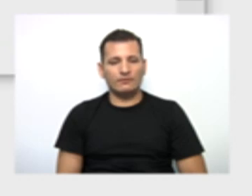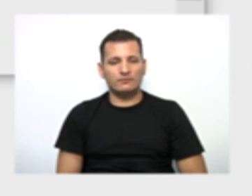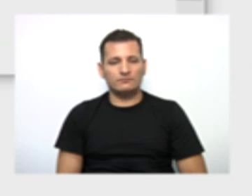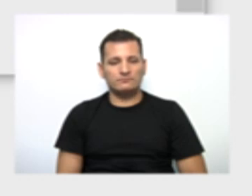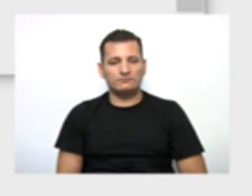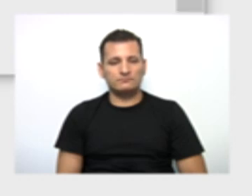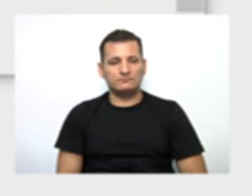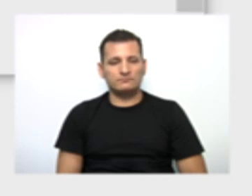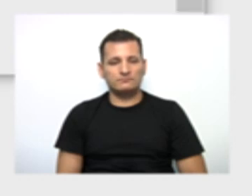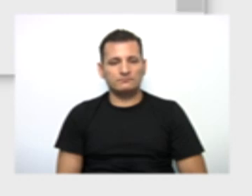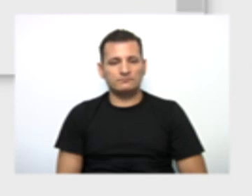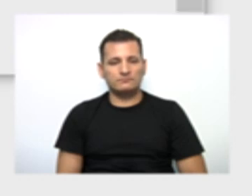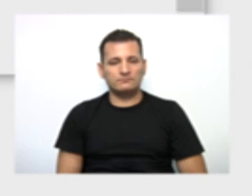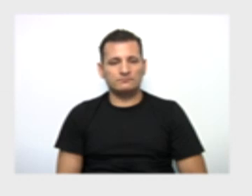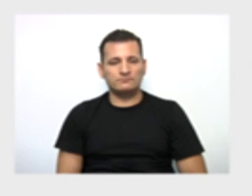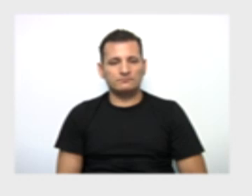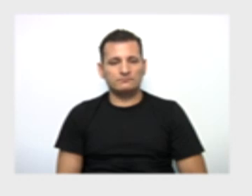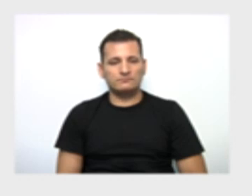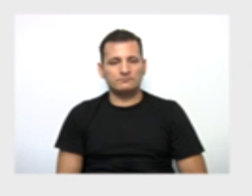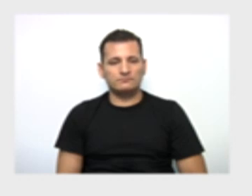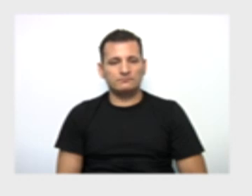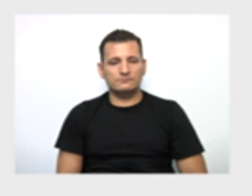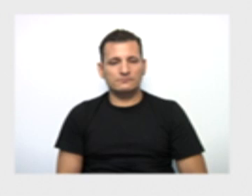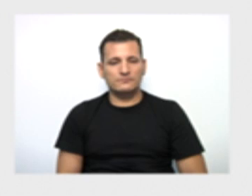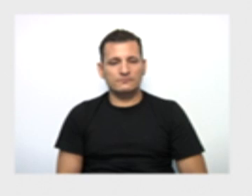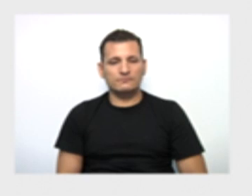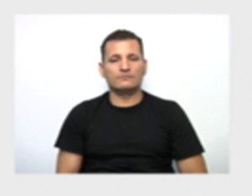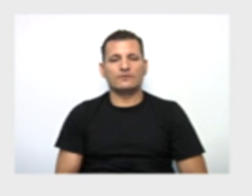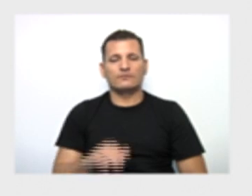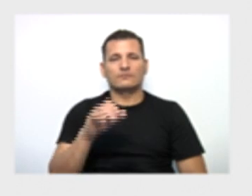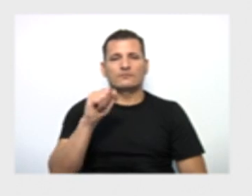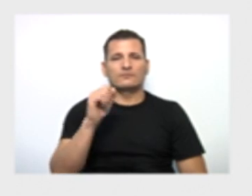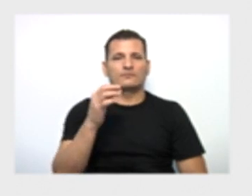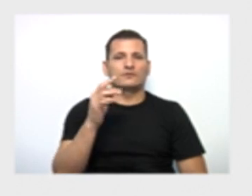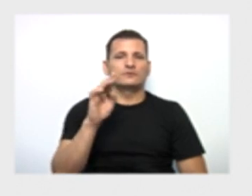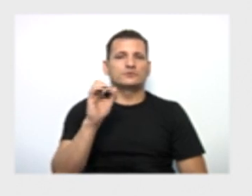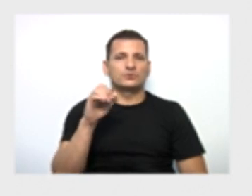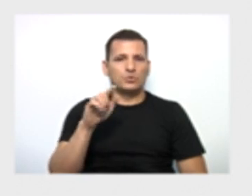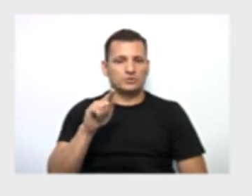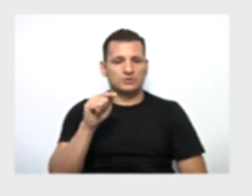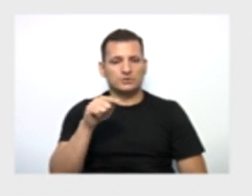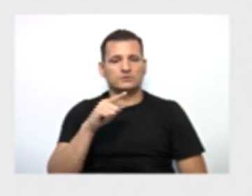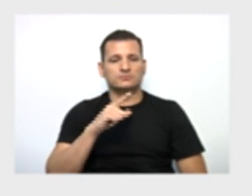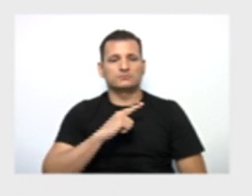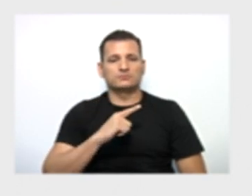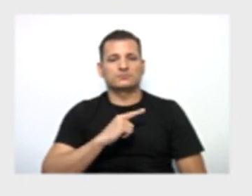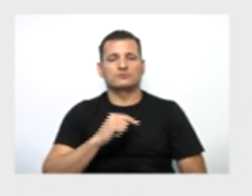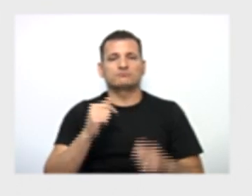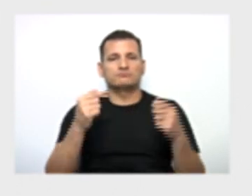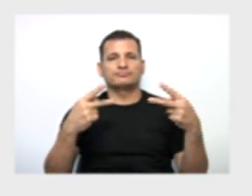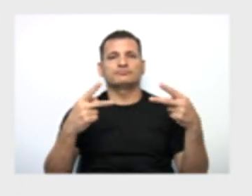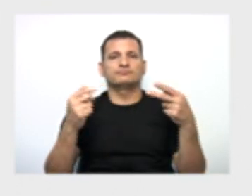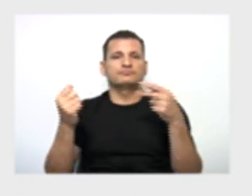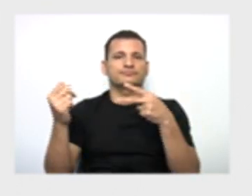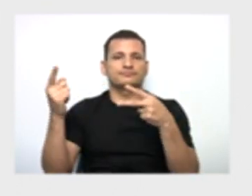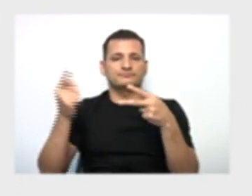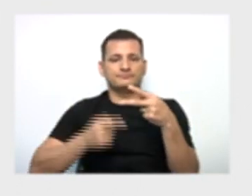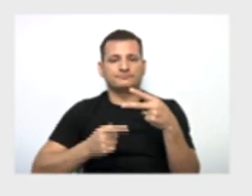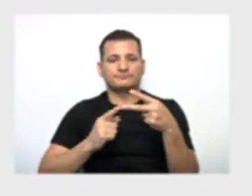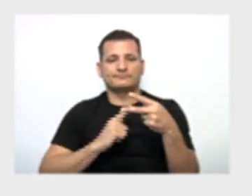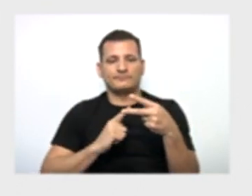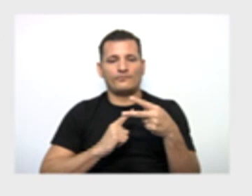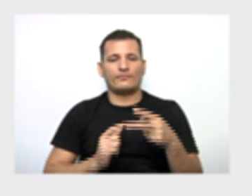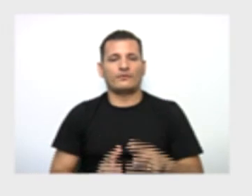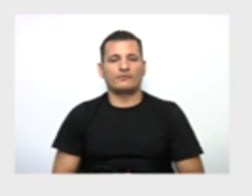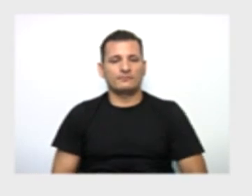vão ver o que vai acontecer. A tag strong, ela tem abertura e fechamento. Aí eu vou fechar